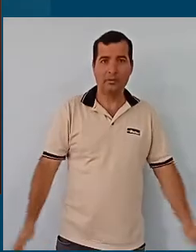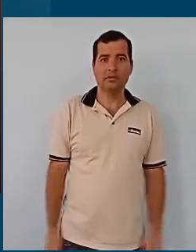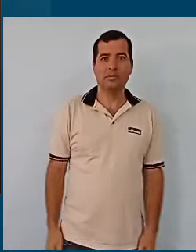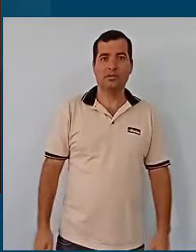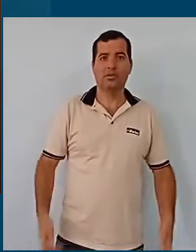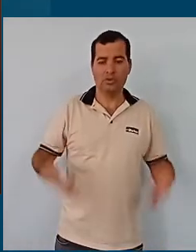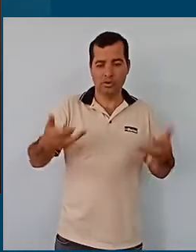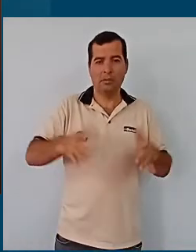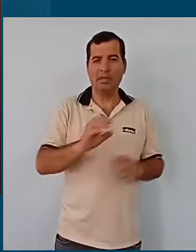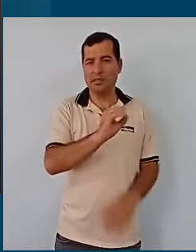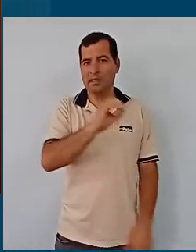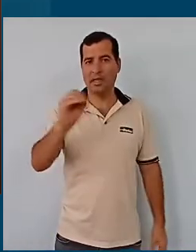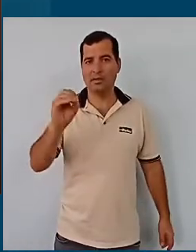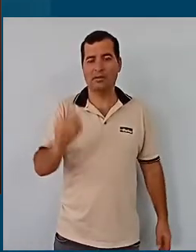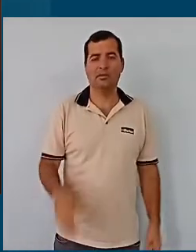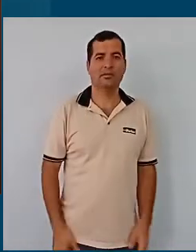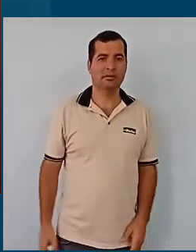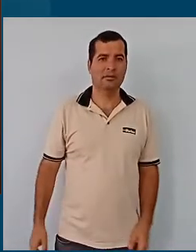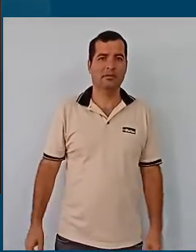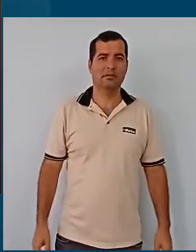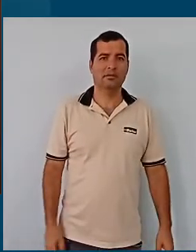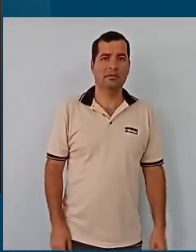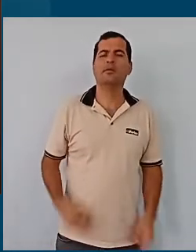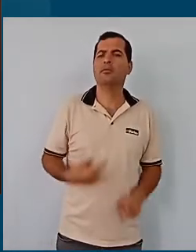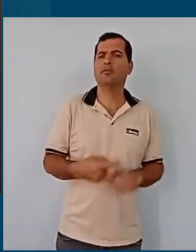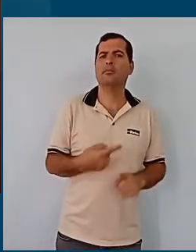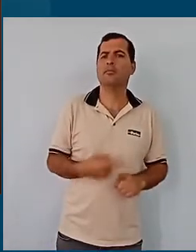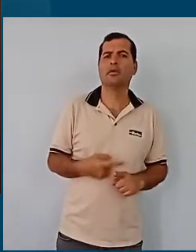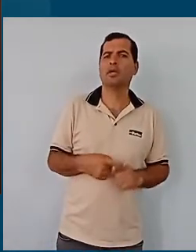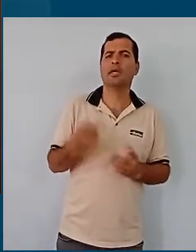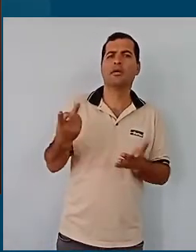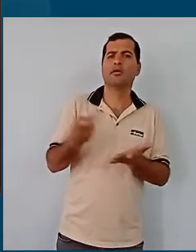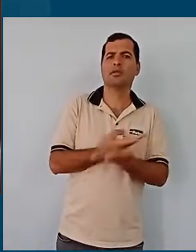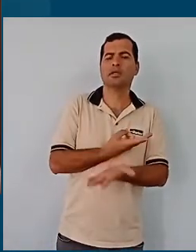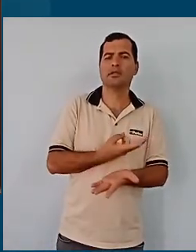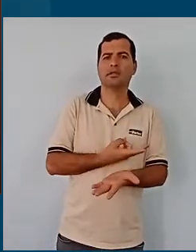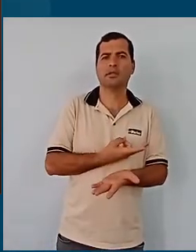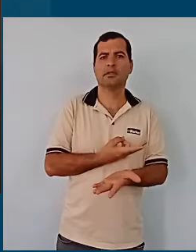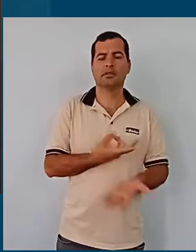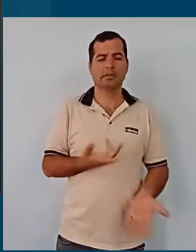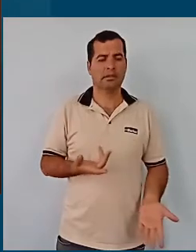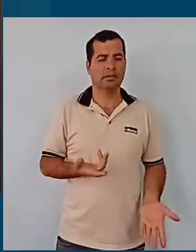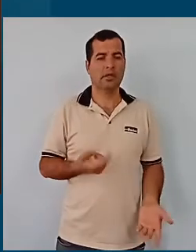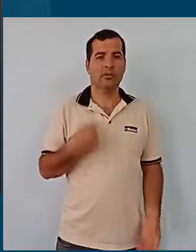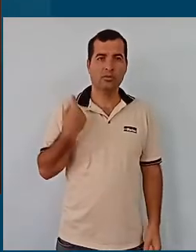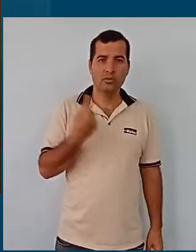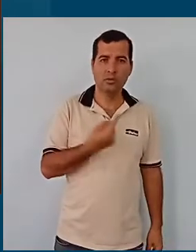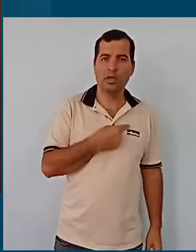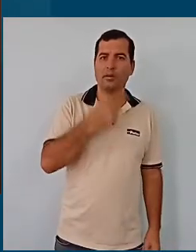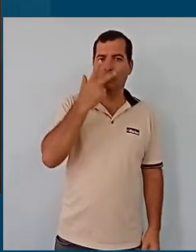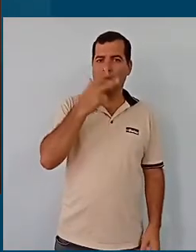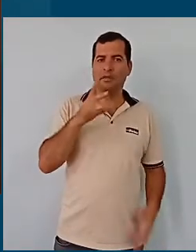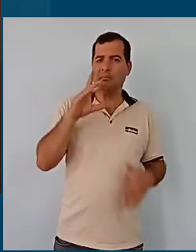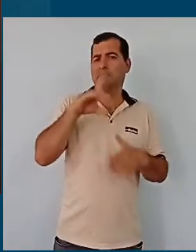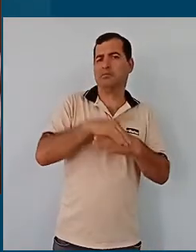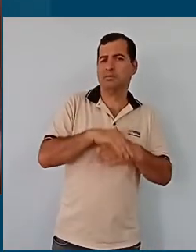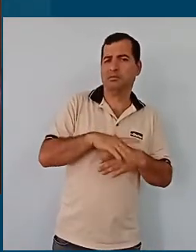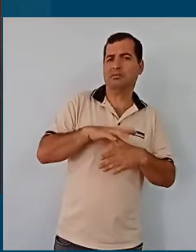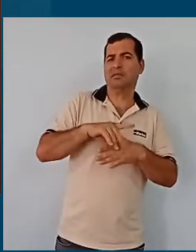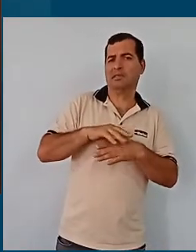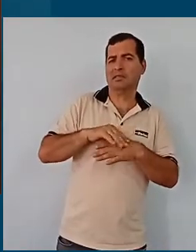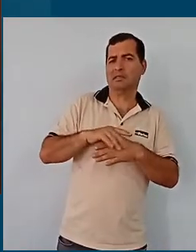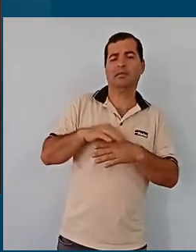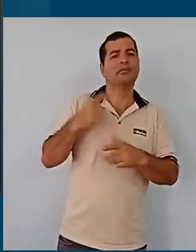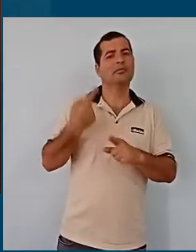mais nada, né? Por que isso acontece? Porque a gente adoece dessas coisas? Porque